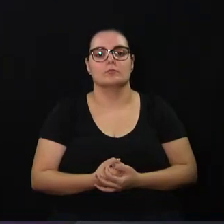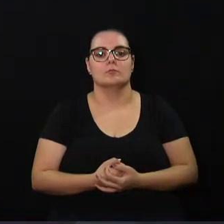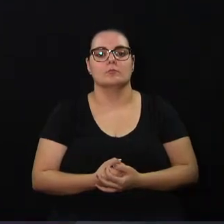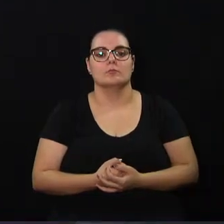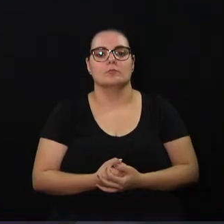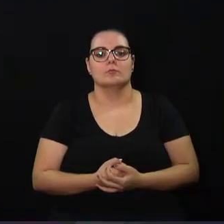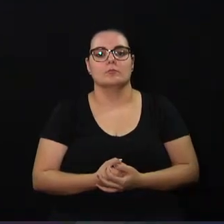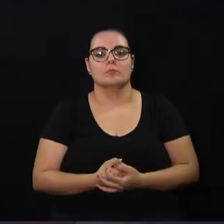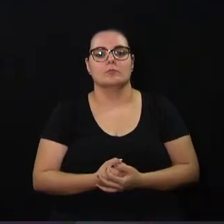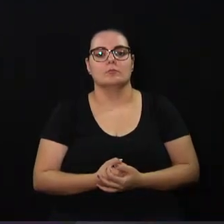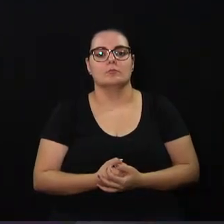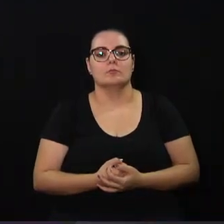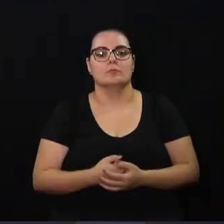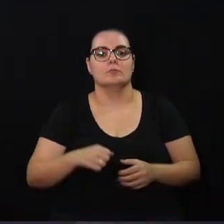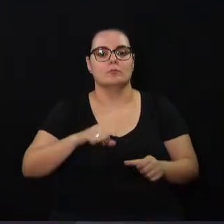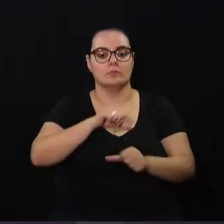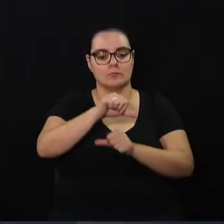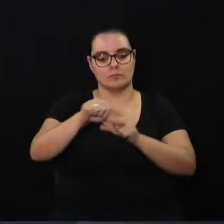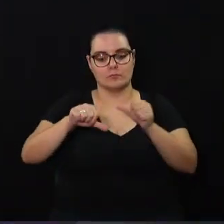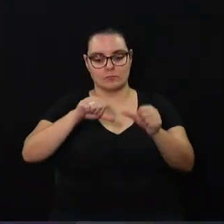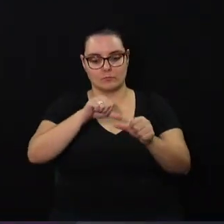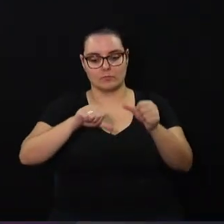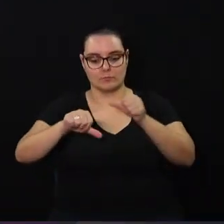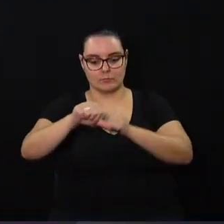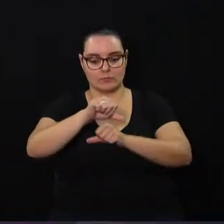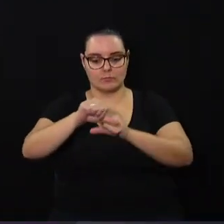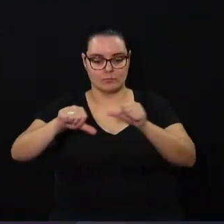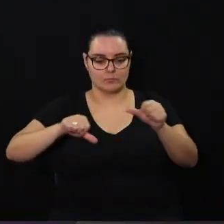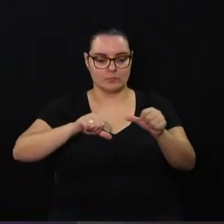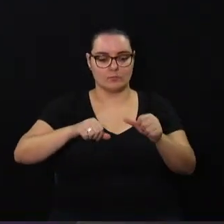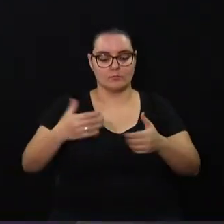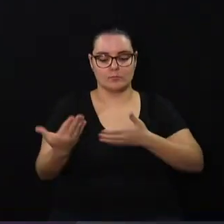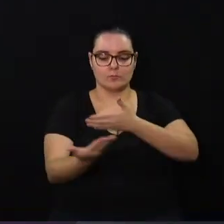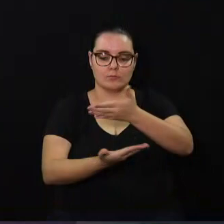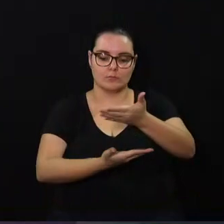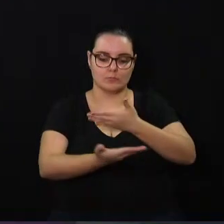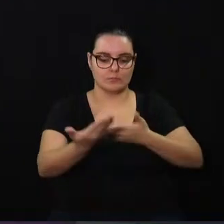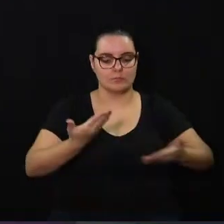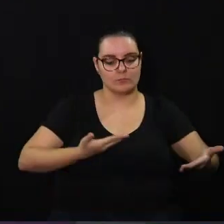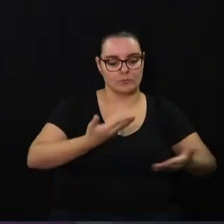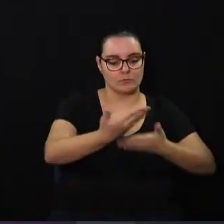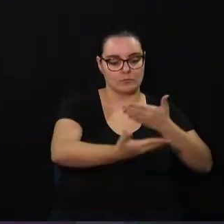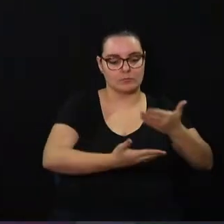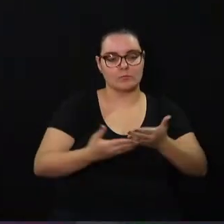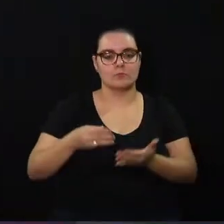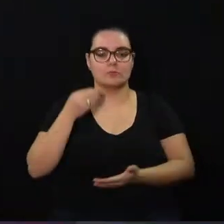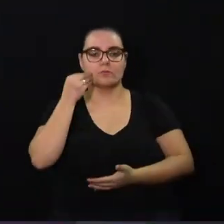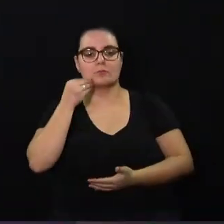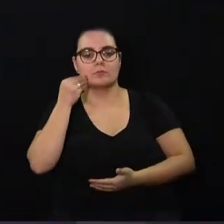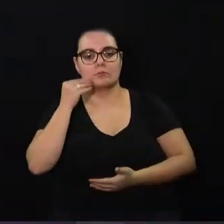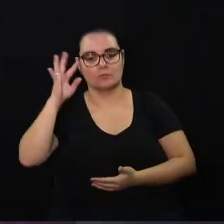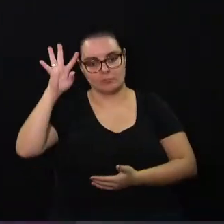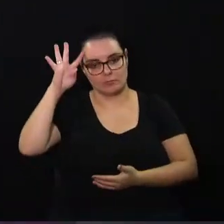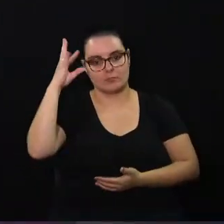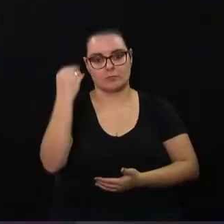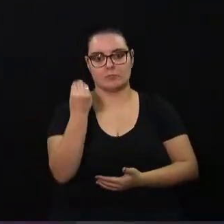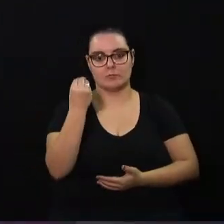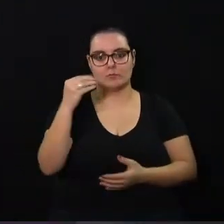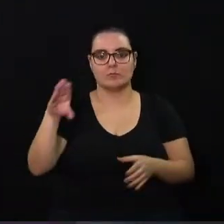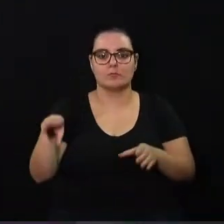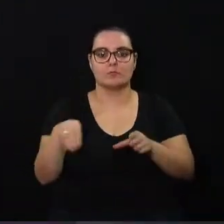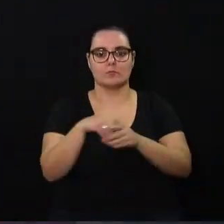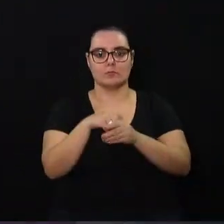a troca de experiências ea troca da de conhecimento dentro da sua